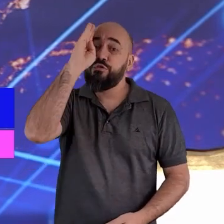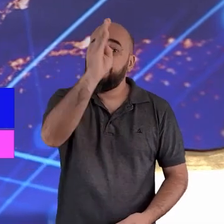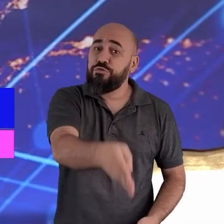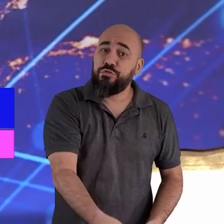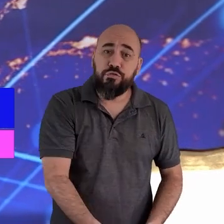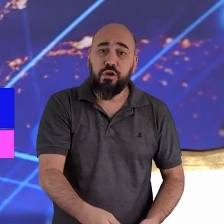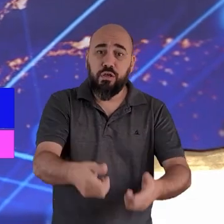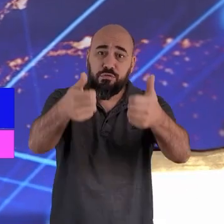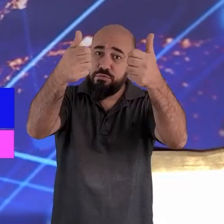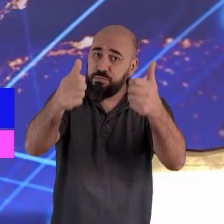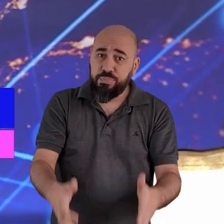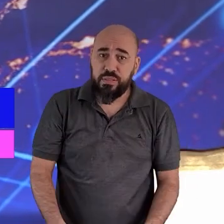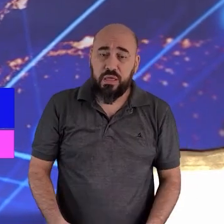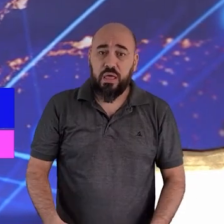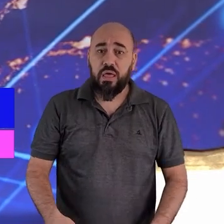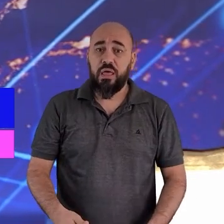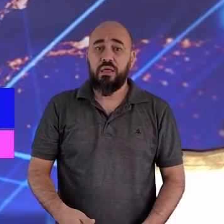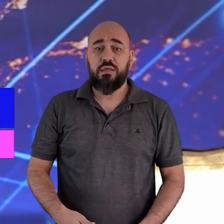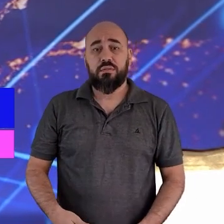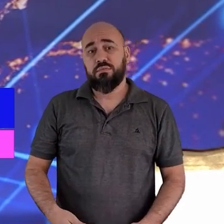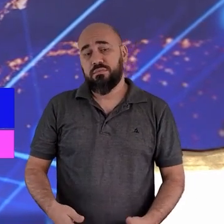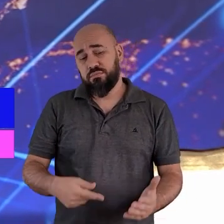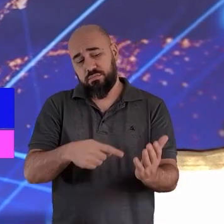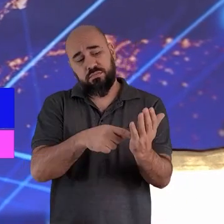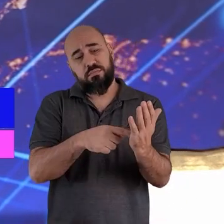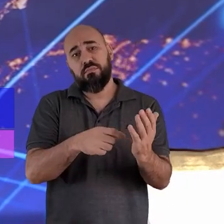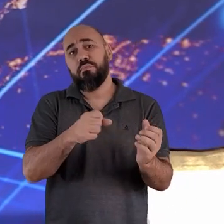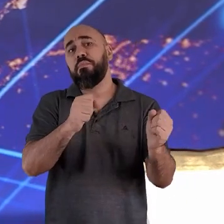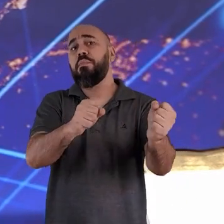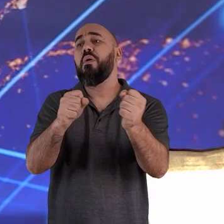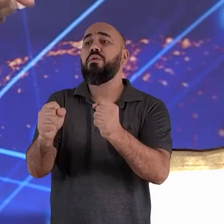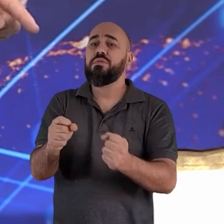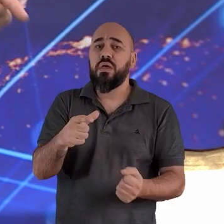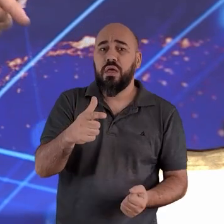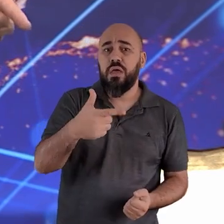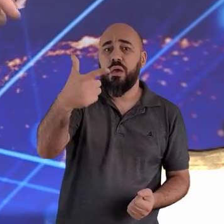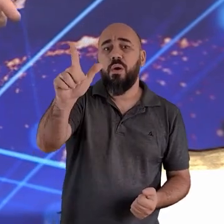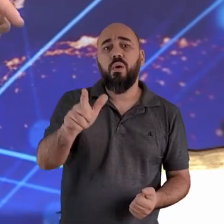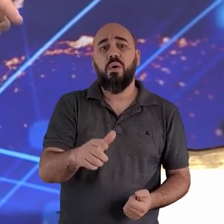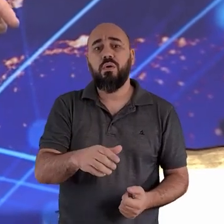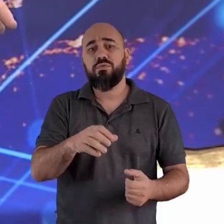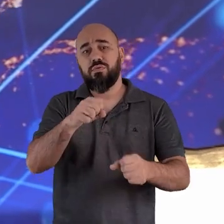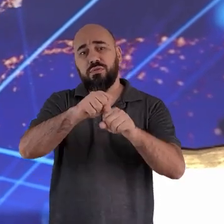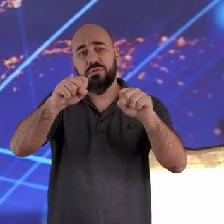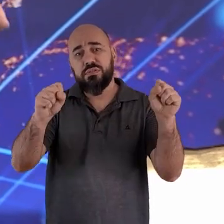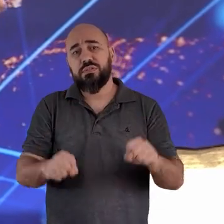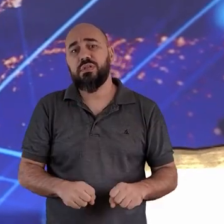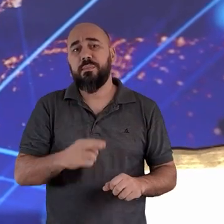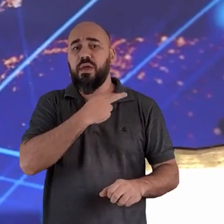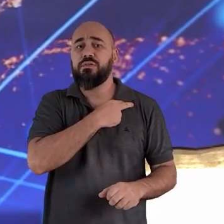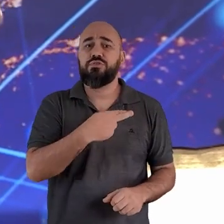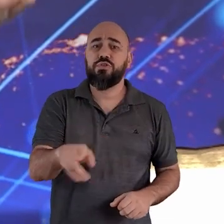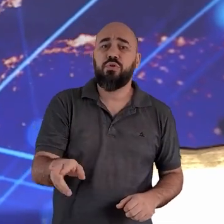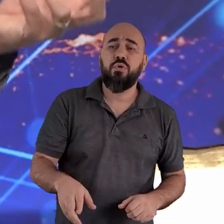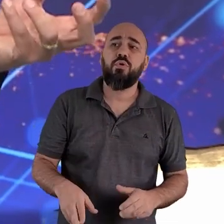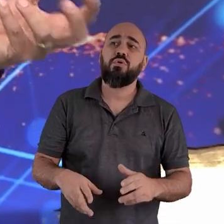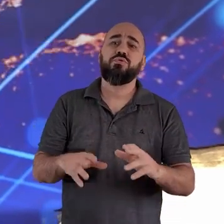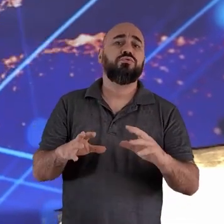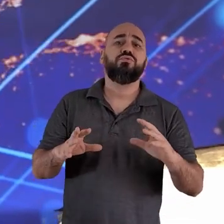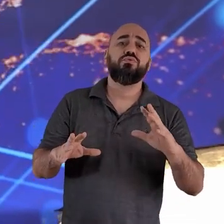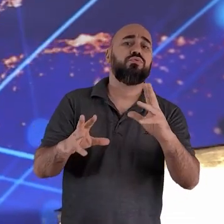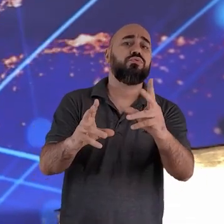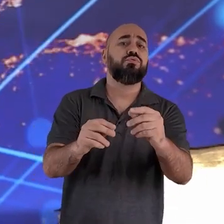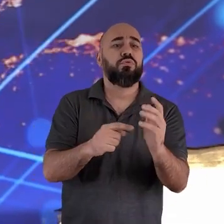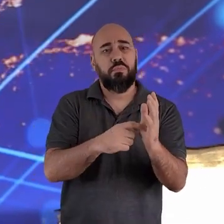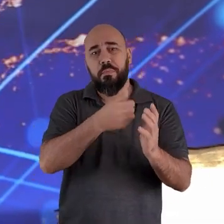esses poderes e esses sistemas religiosos que são levantados aqui, contrários à palavra de Deus e